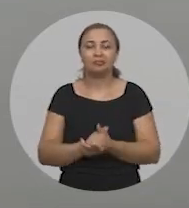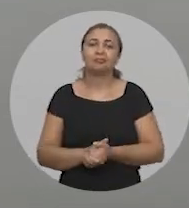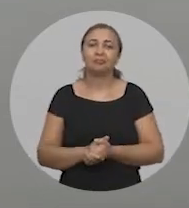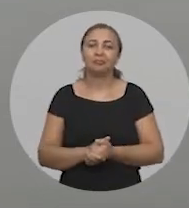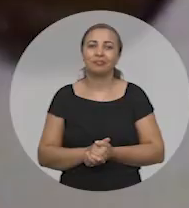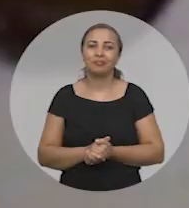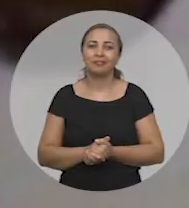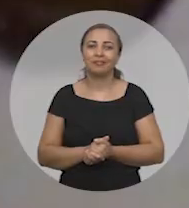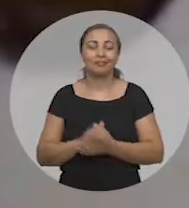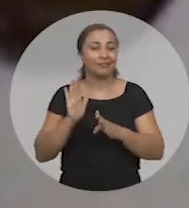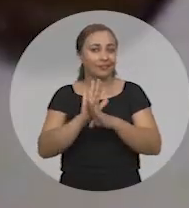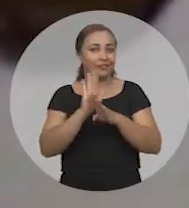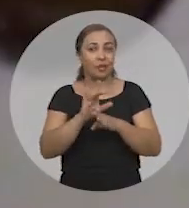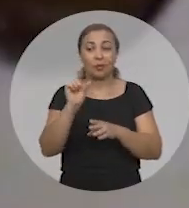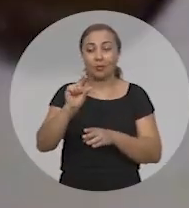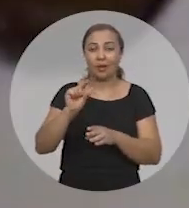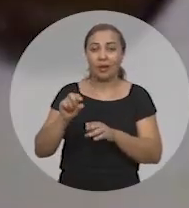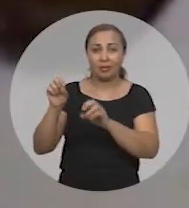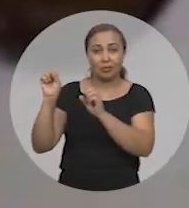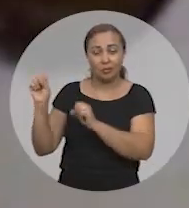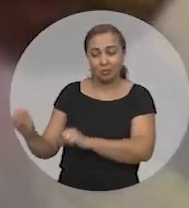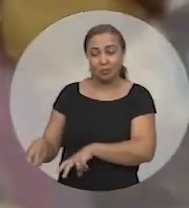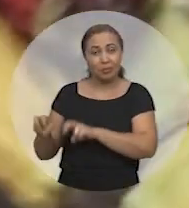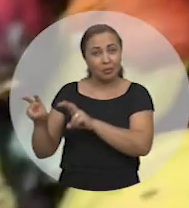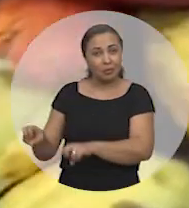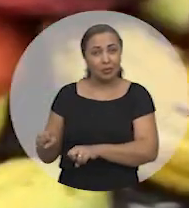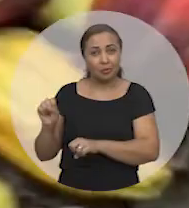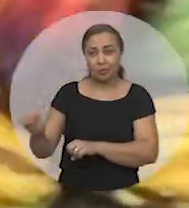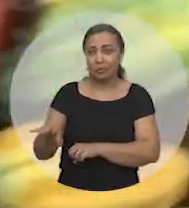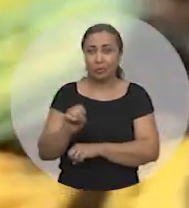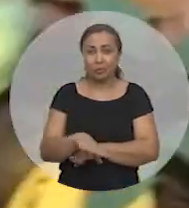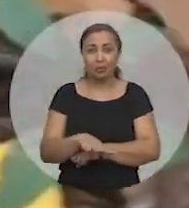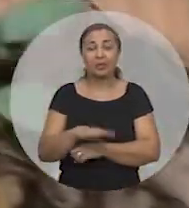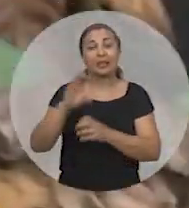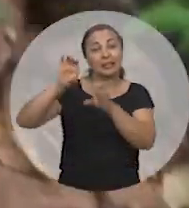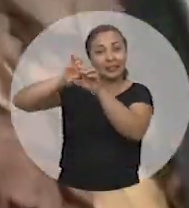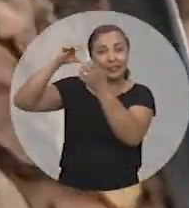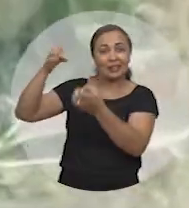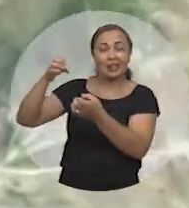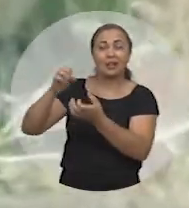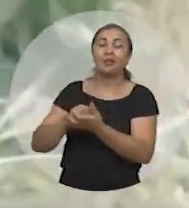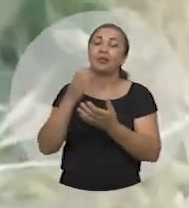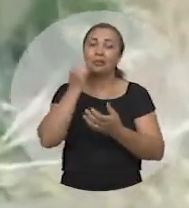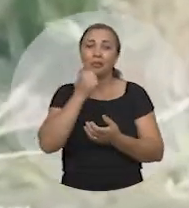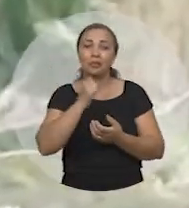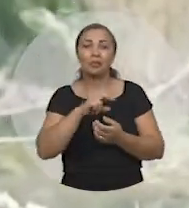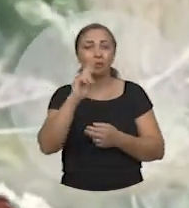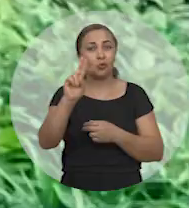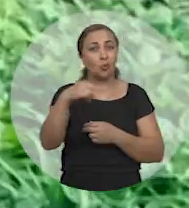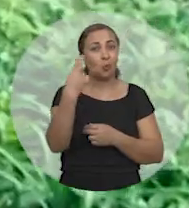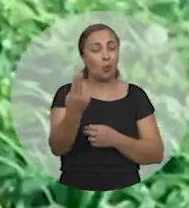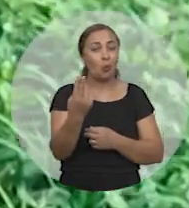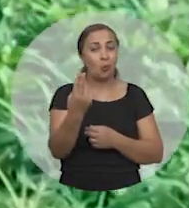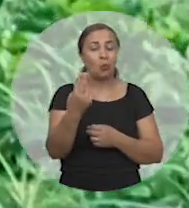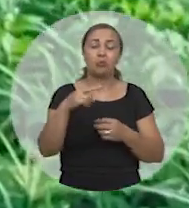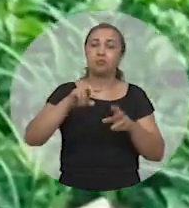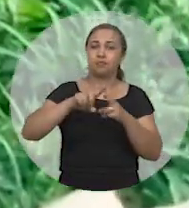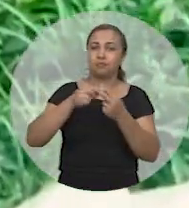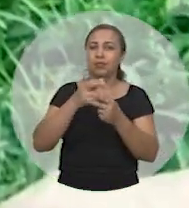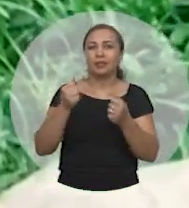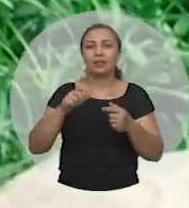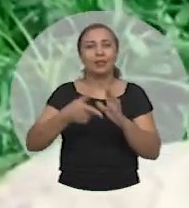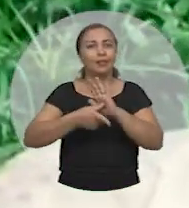totalmente chocolate auxiliar Os Pequenos produtores de cacau no aproveitamento de um de um subproduto